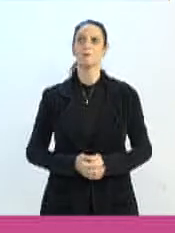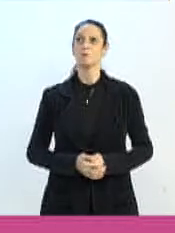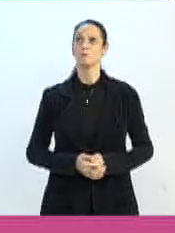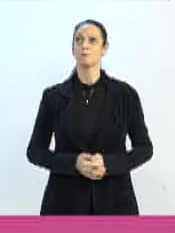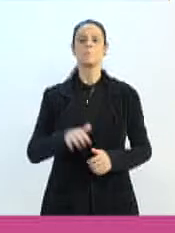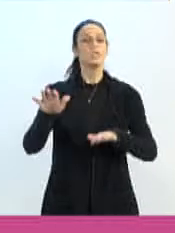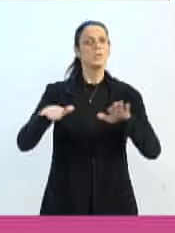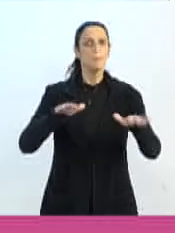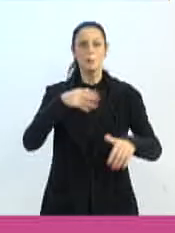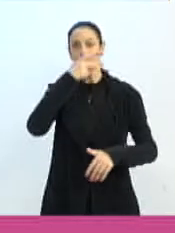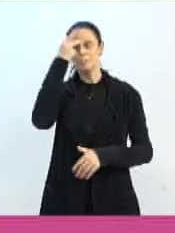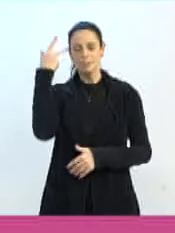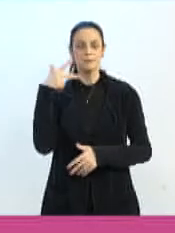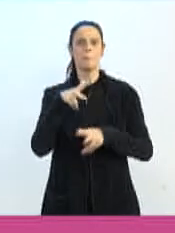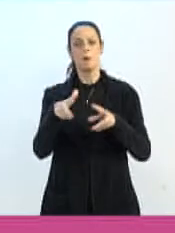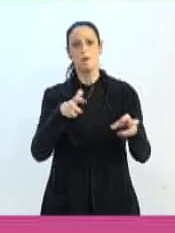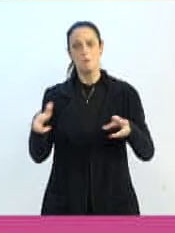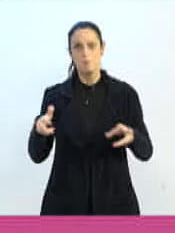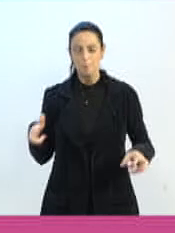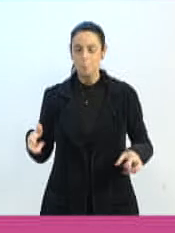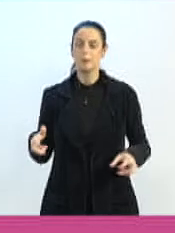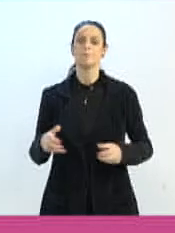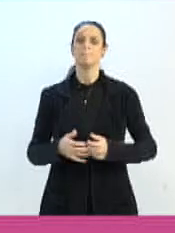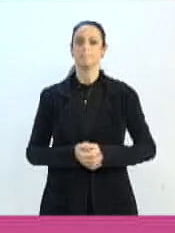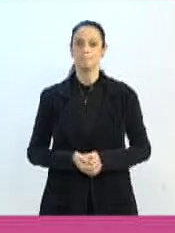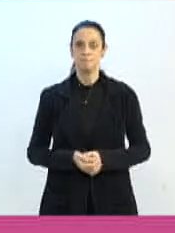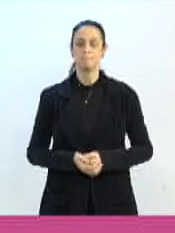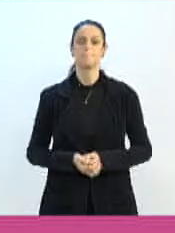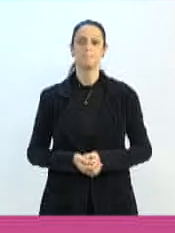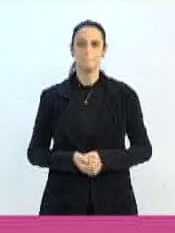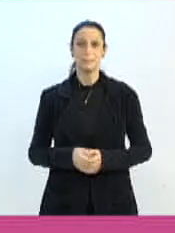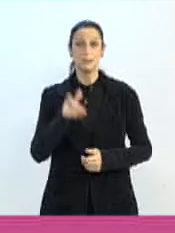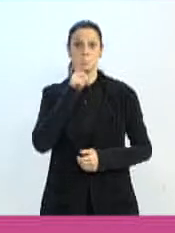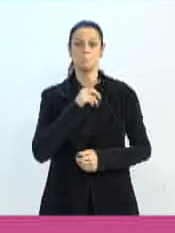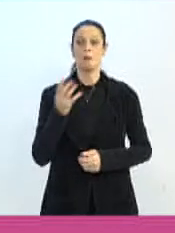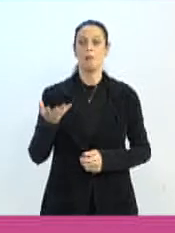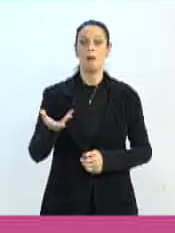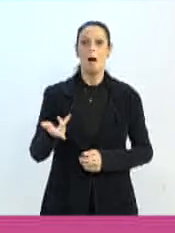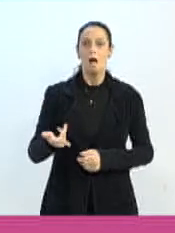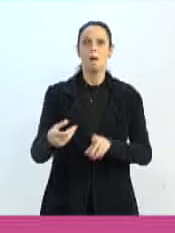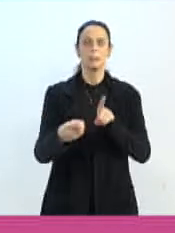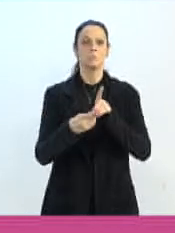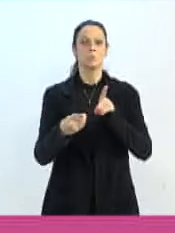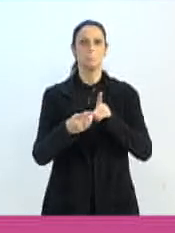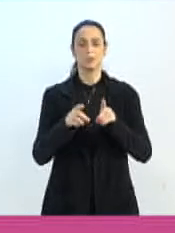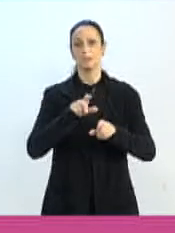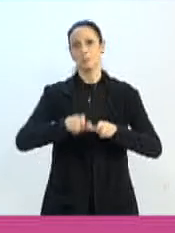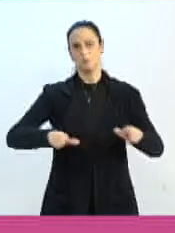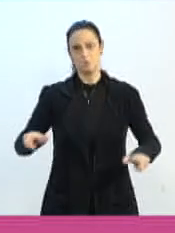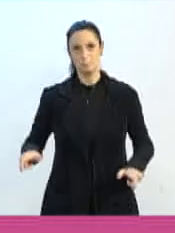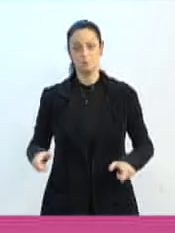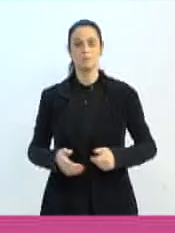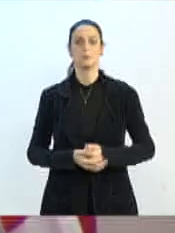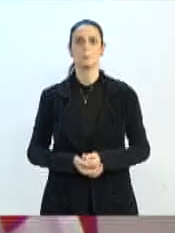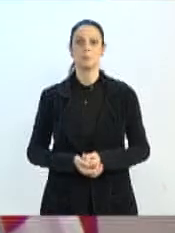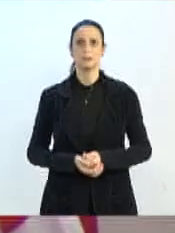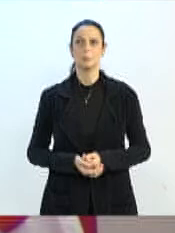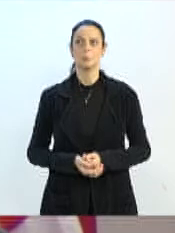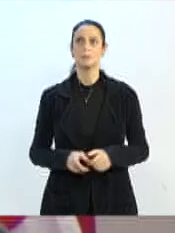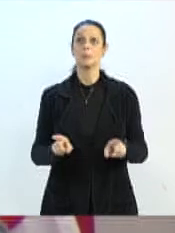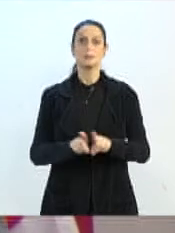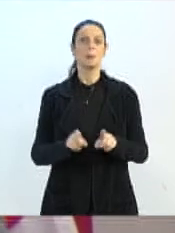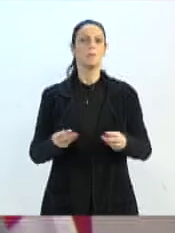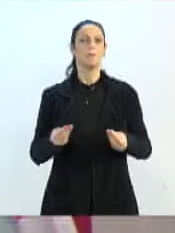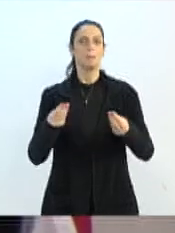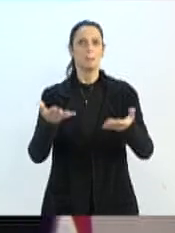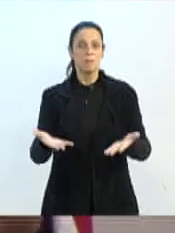que a campanha agilize todo o atendimento às pessoas. Elas estão, inclusive, doando